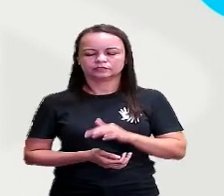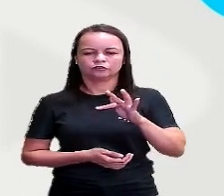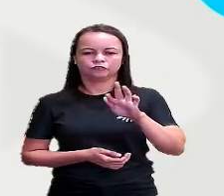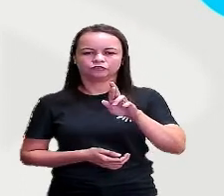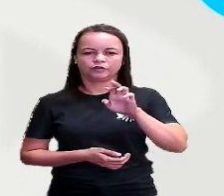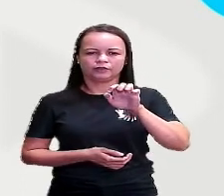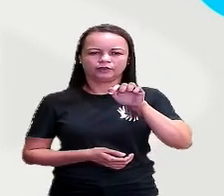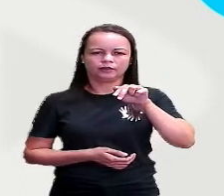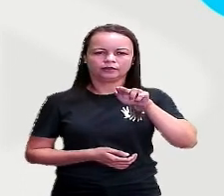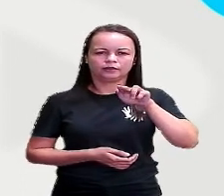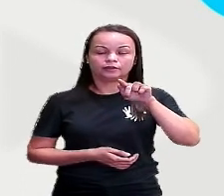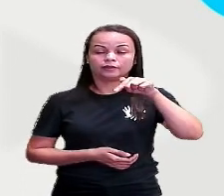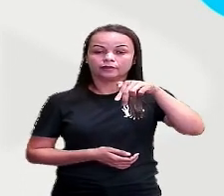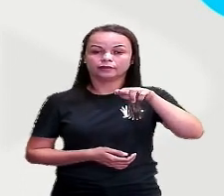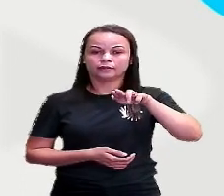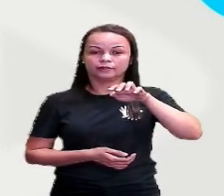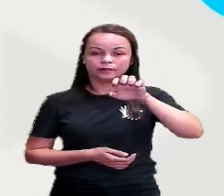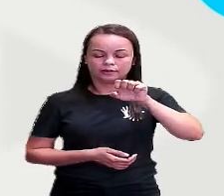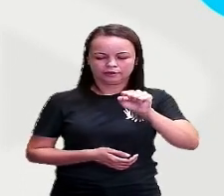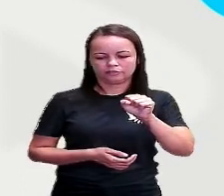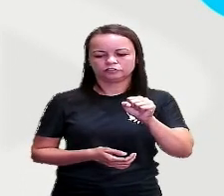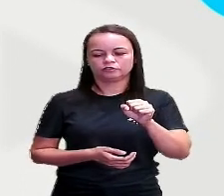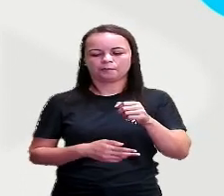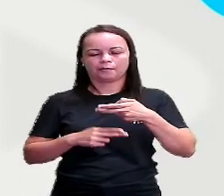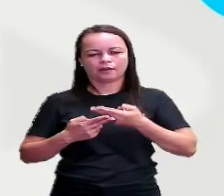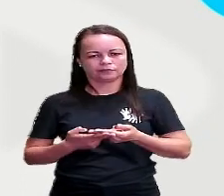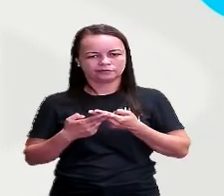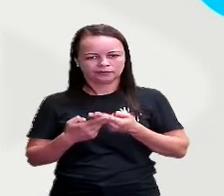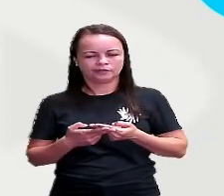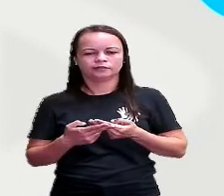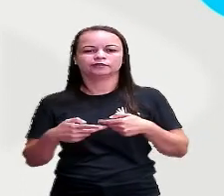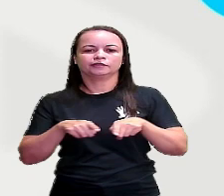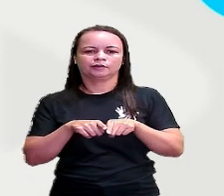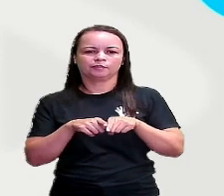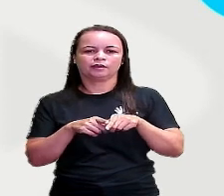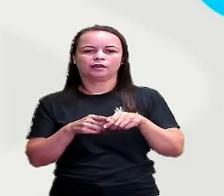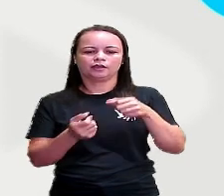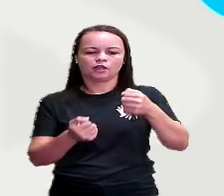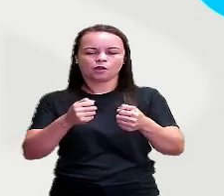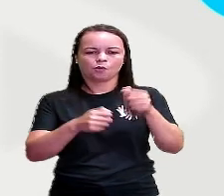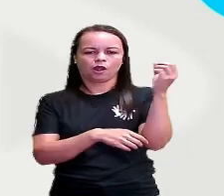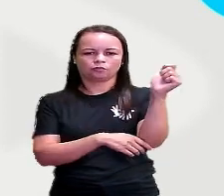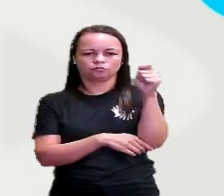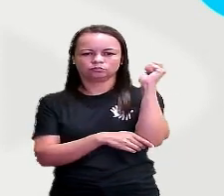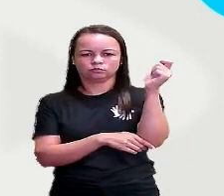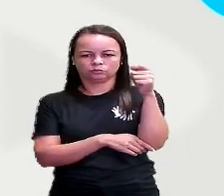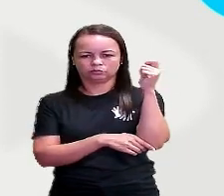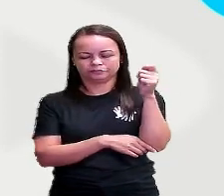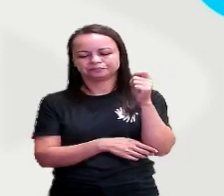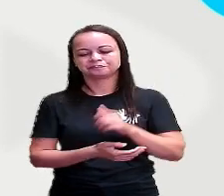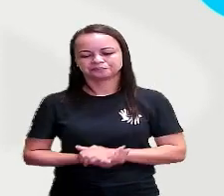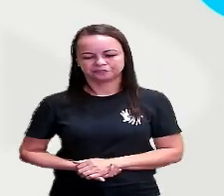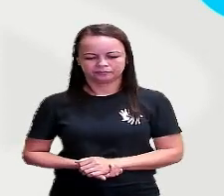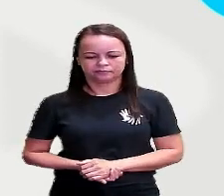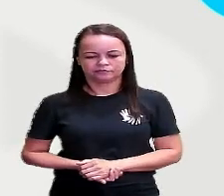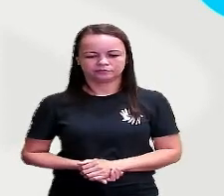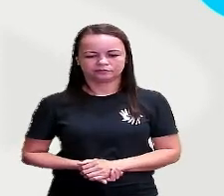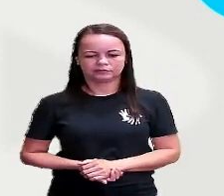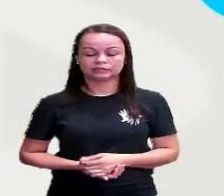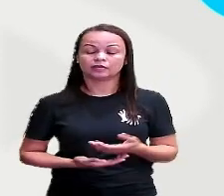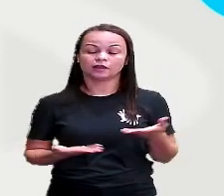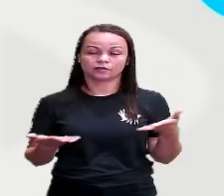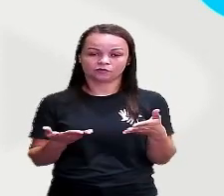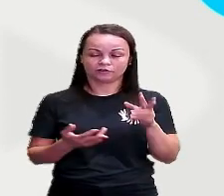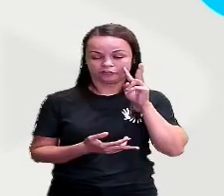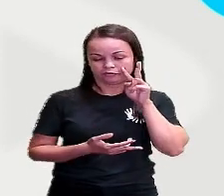freguês, paciência e ambulância. E ainda mais aqui, ó. Agora a gente vai olhar as palavrinhas, já estão